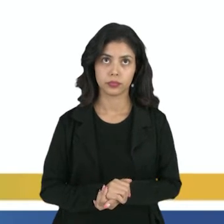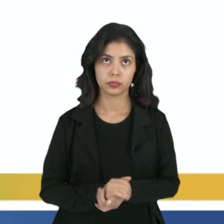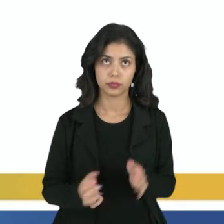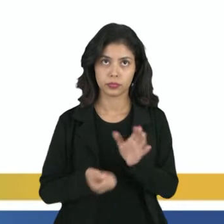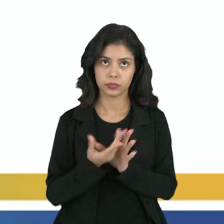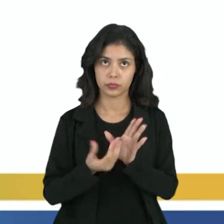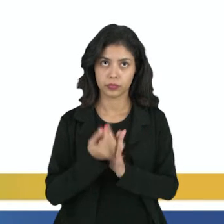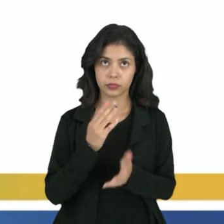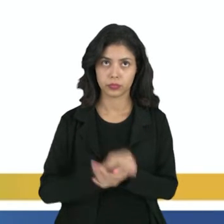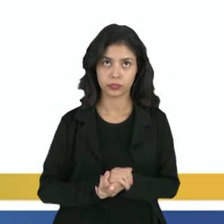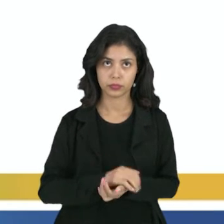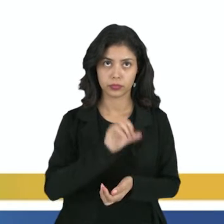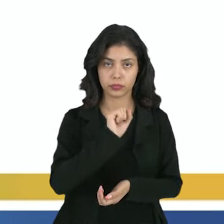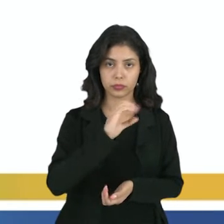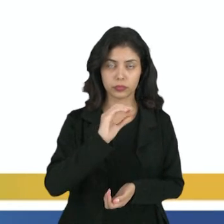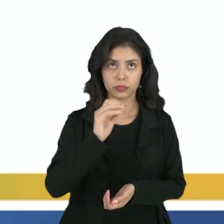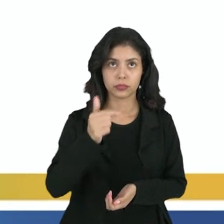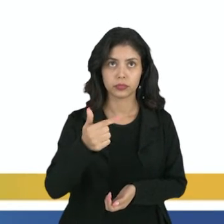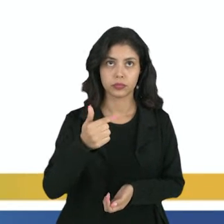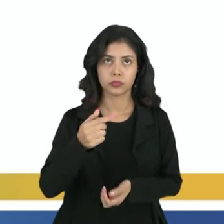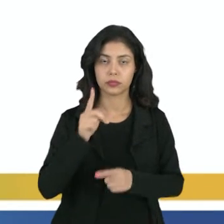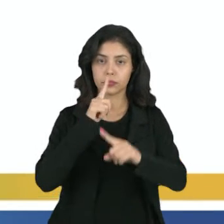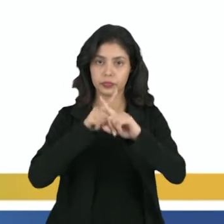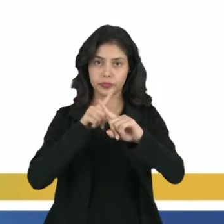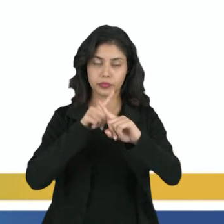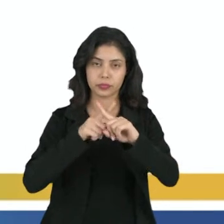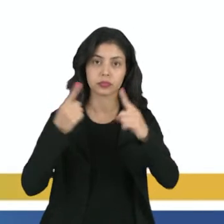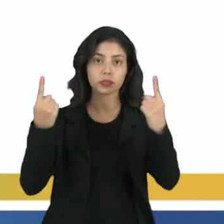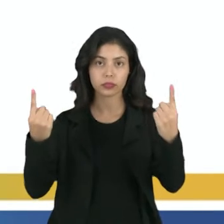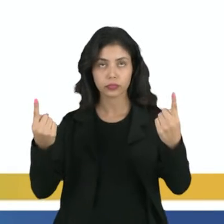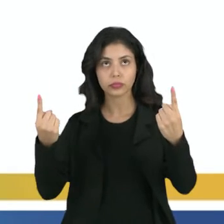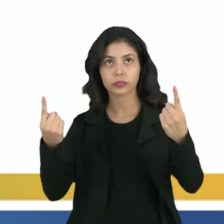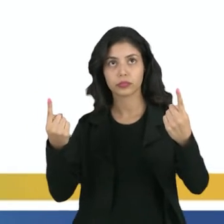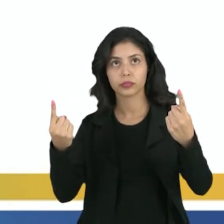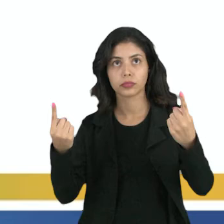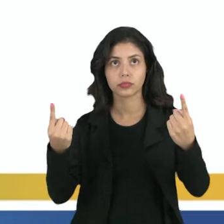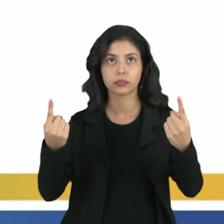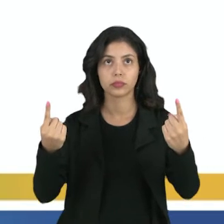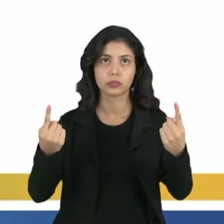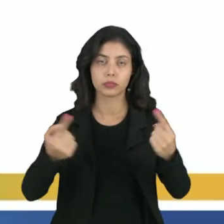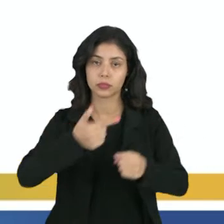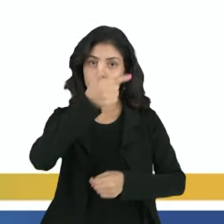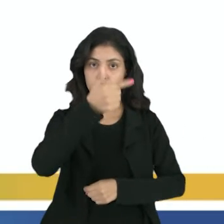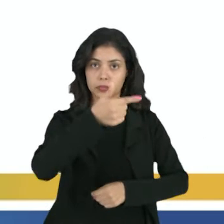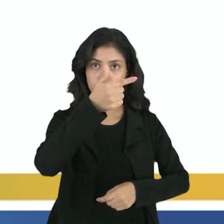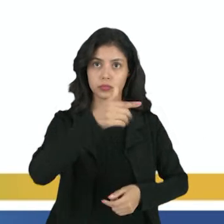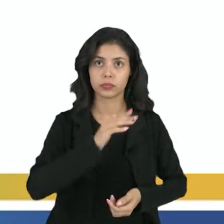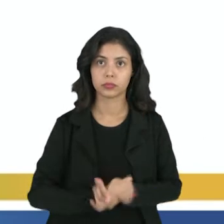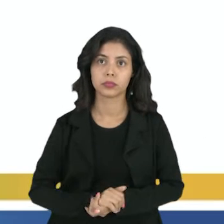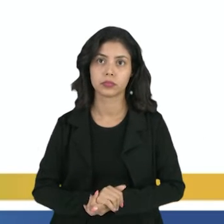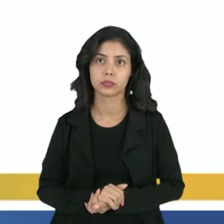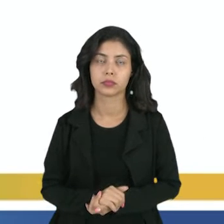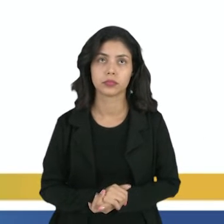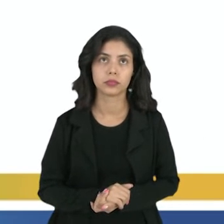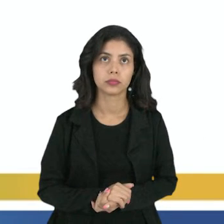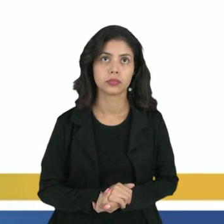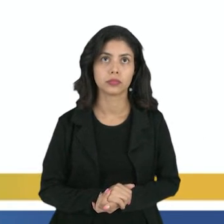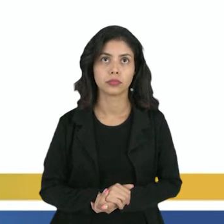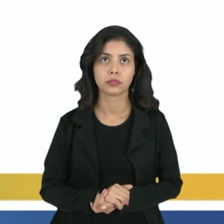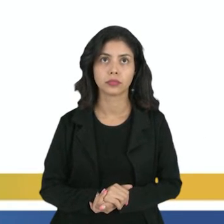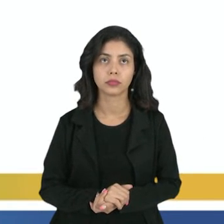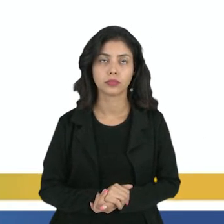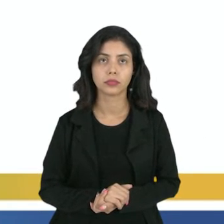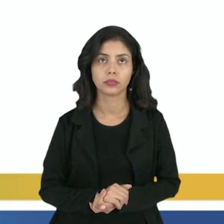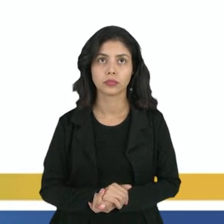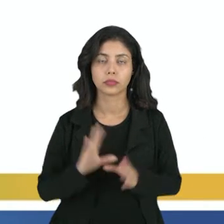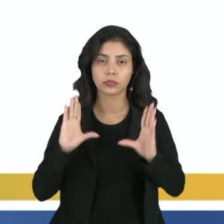Temos aqui. Então, nós vamos colocar aqui a multiplicação deles, elevado ao seu coeficiente específico, ó, coeficiente